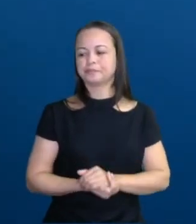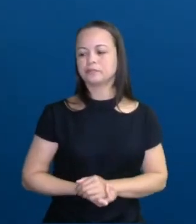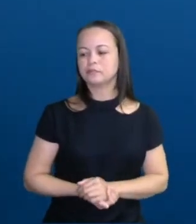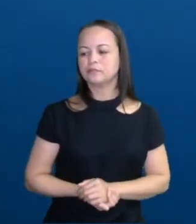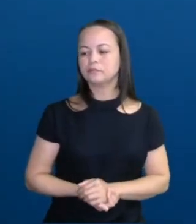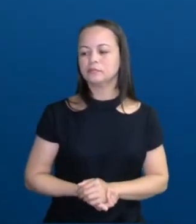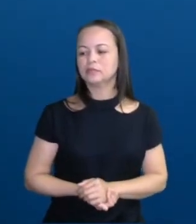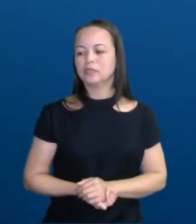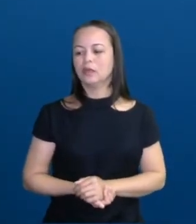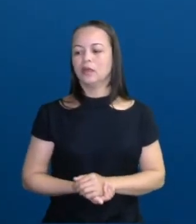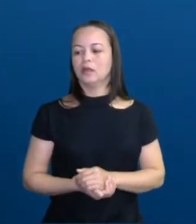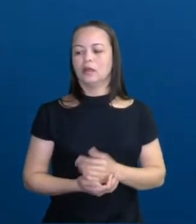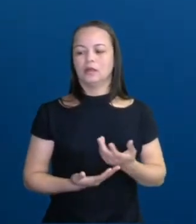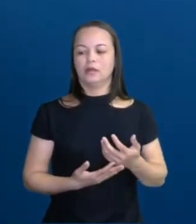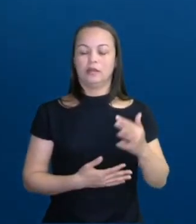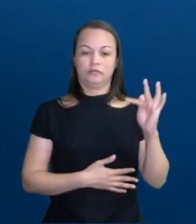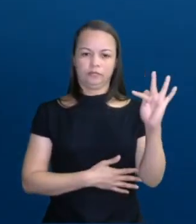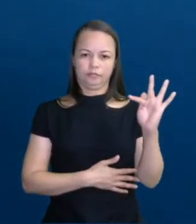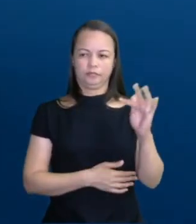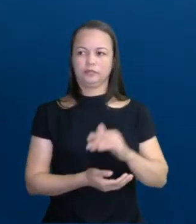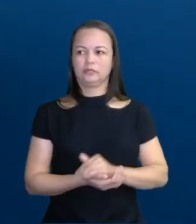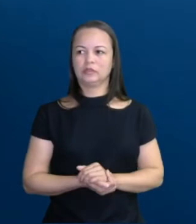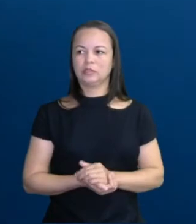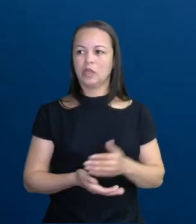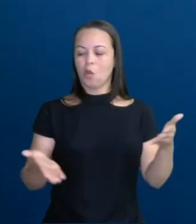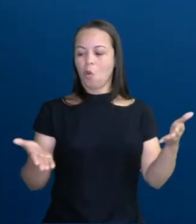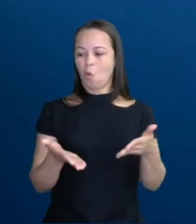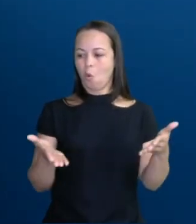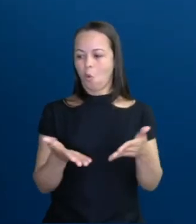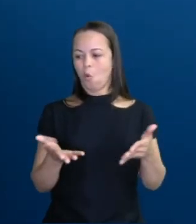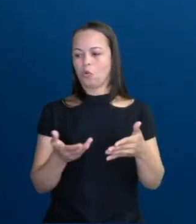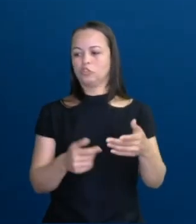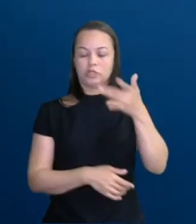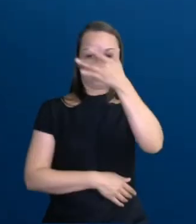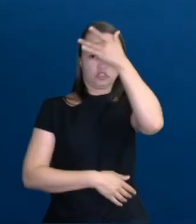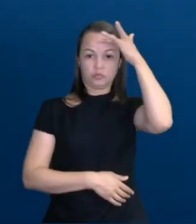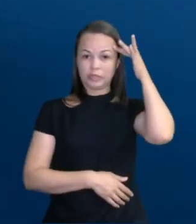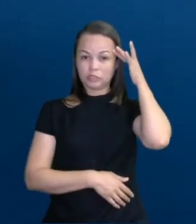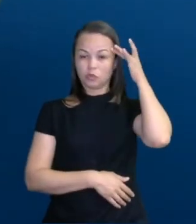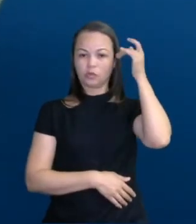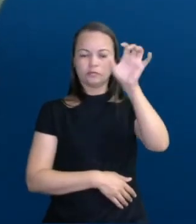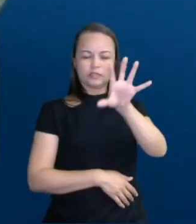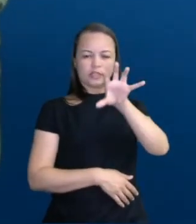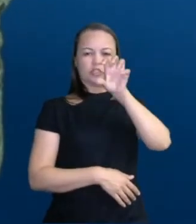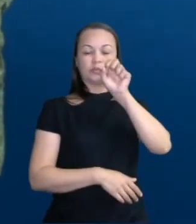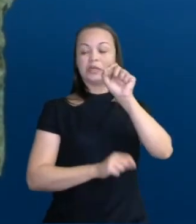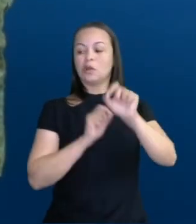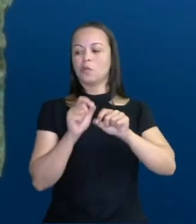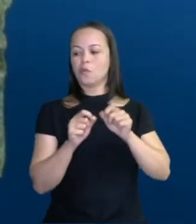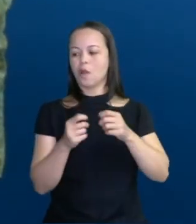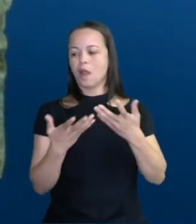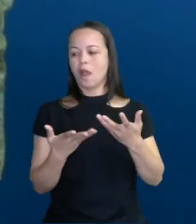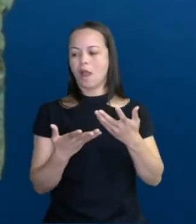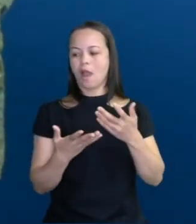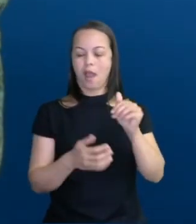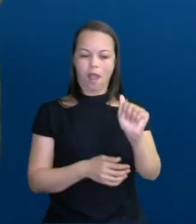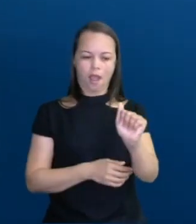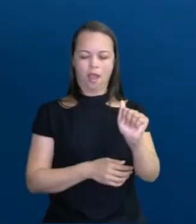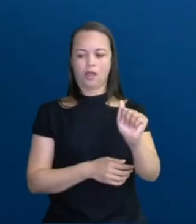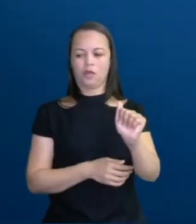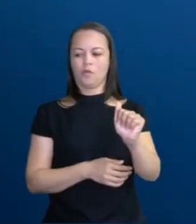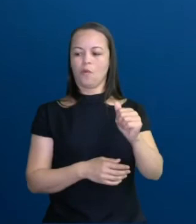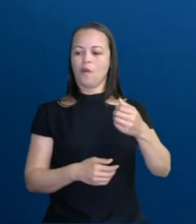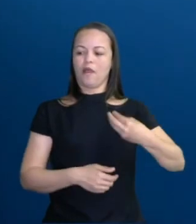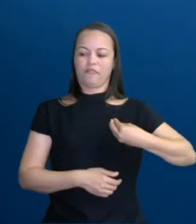frase letra F hoje as pessoas aspiram a uma vida